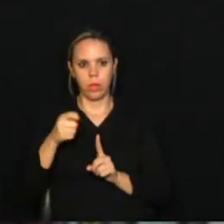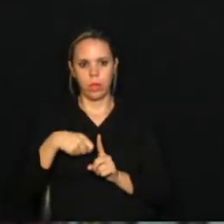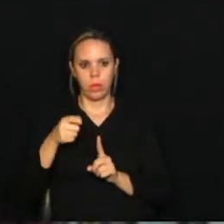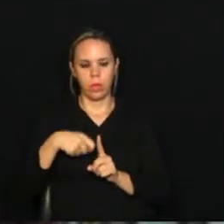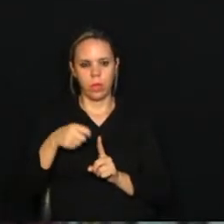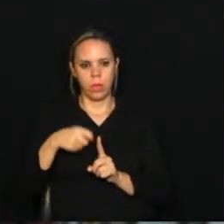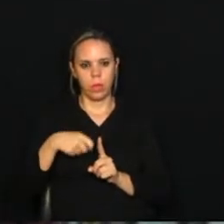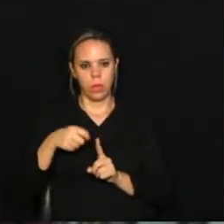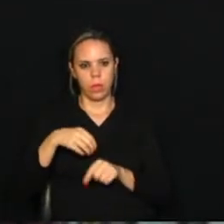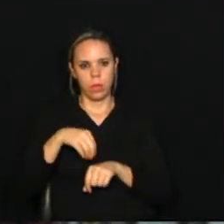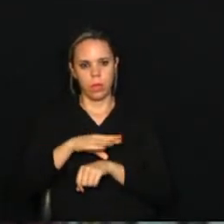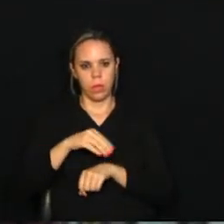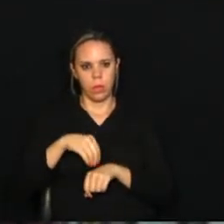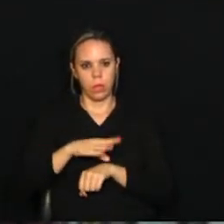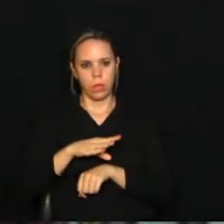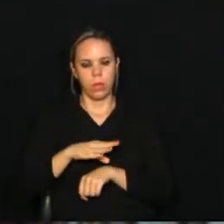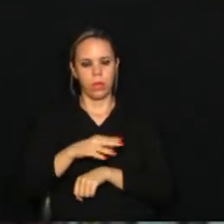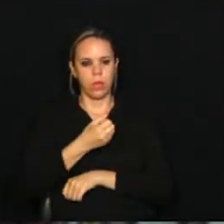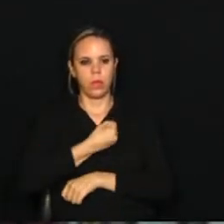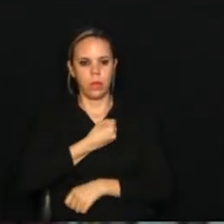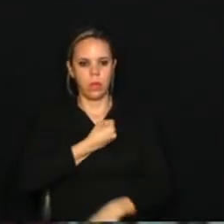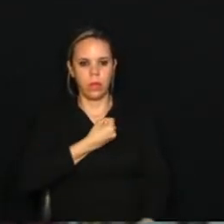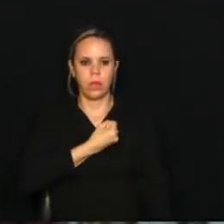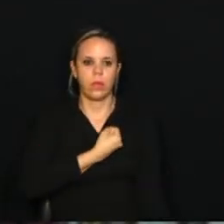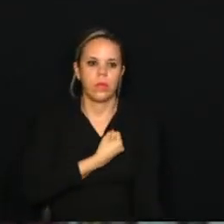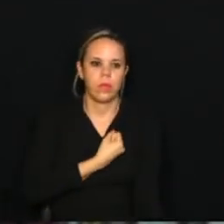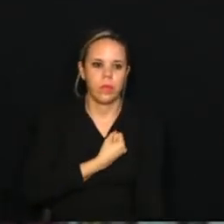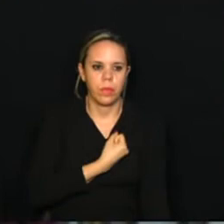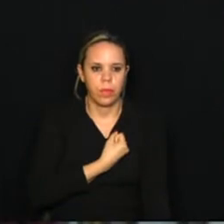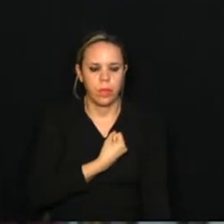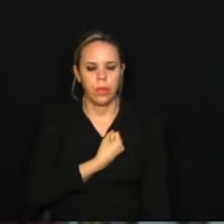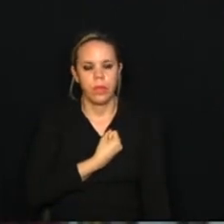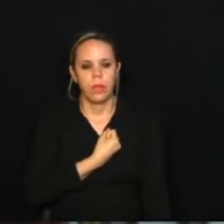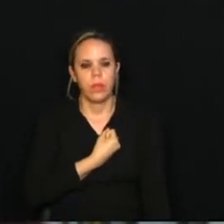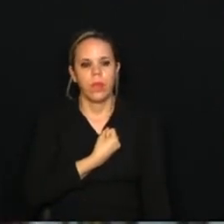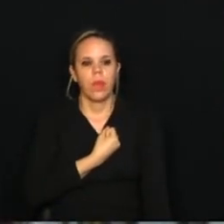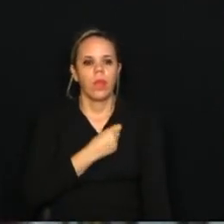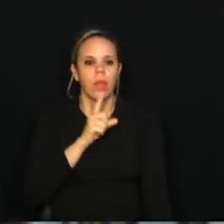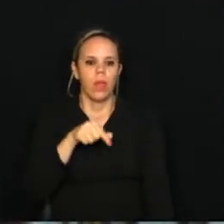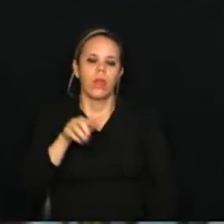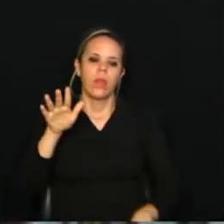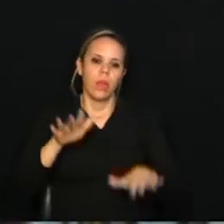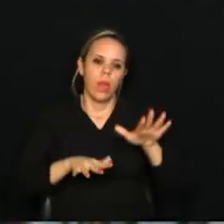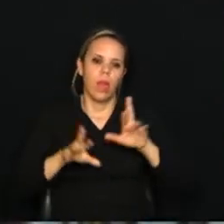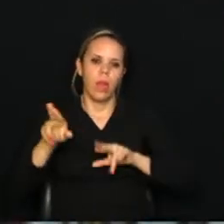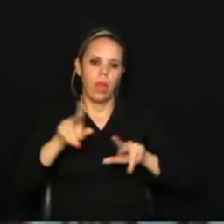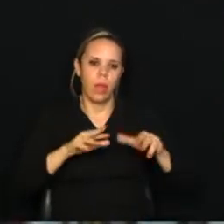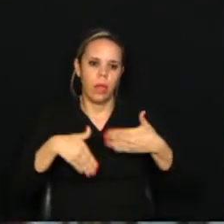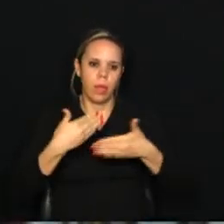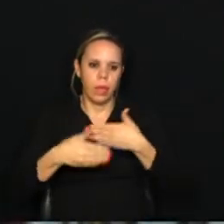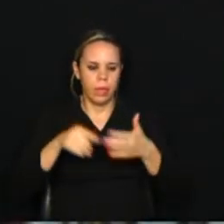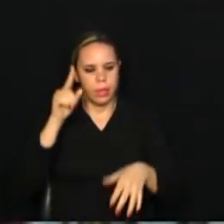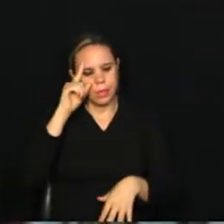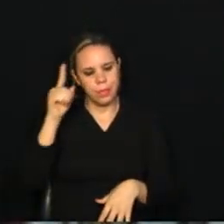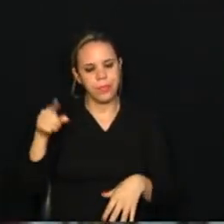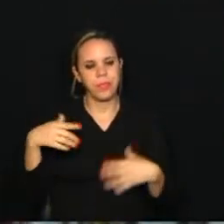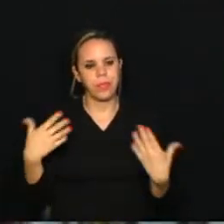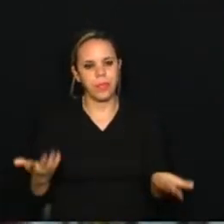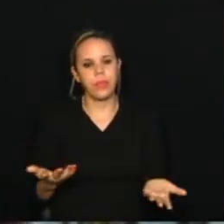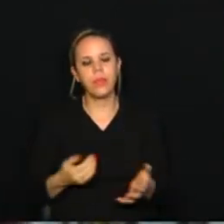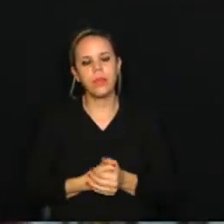mandasse os números, né? Porque esses números variam diariamente.